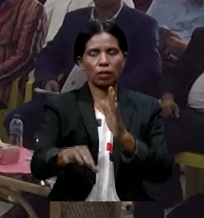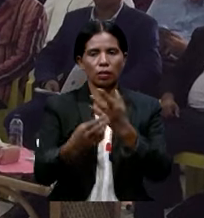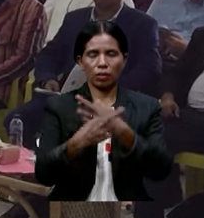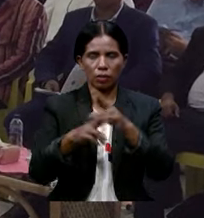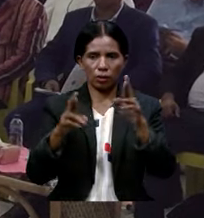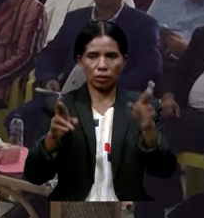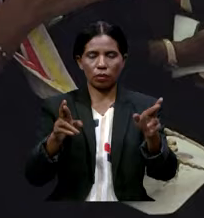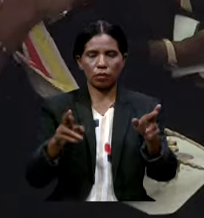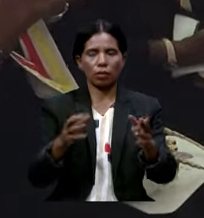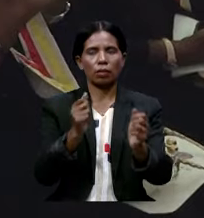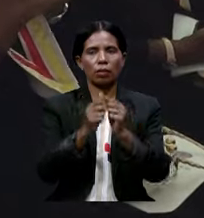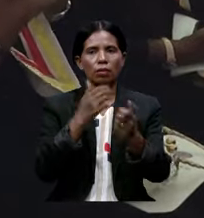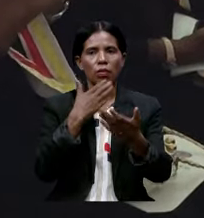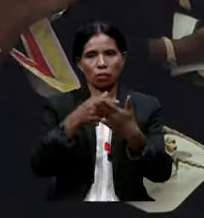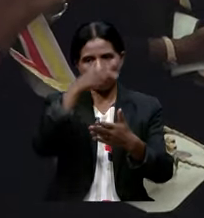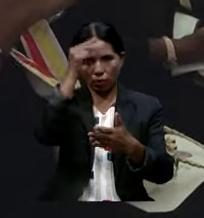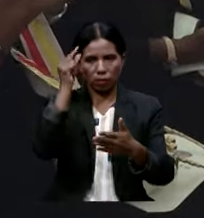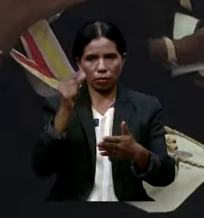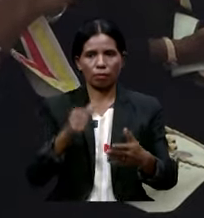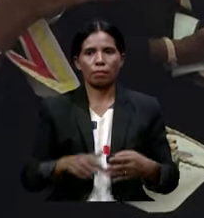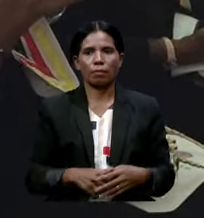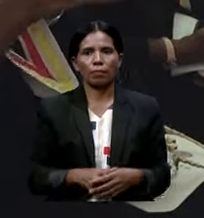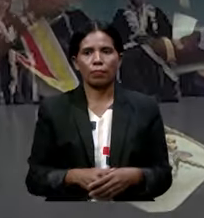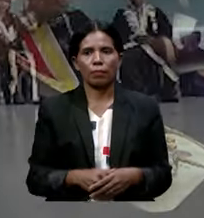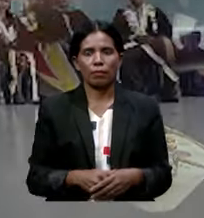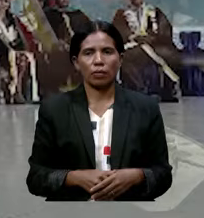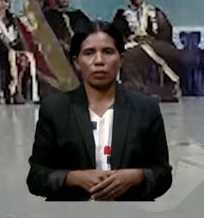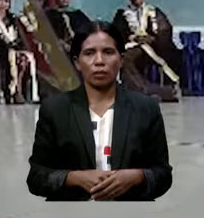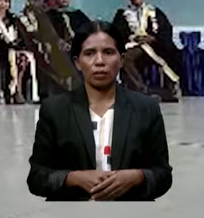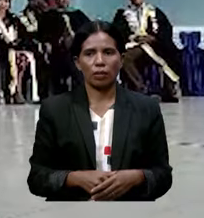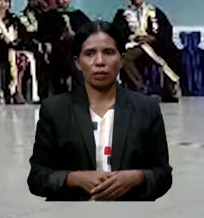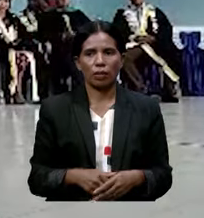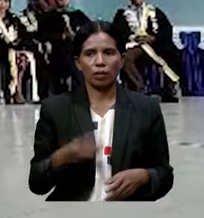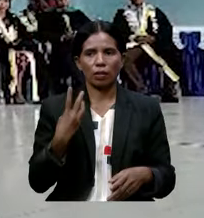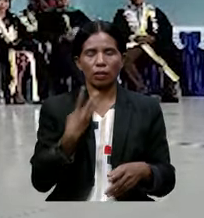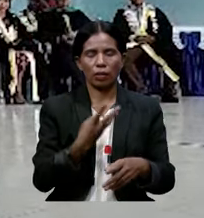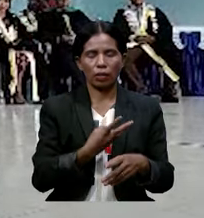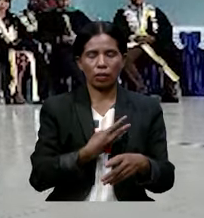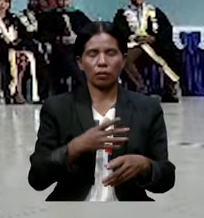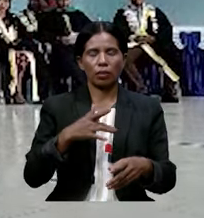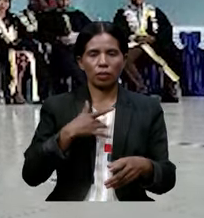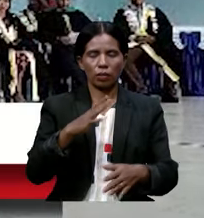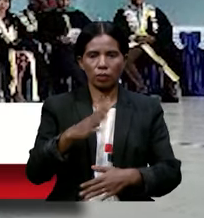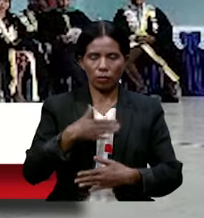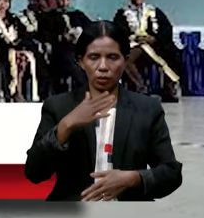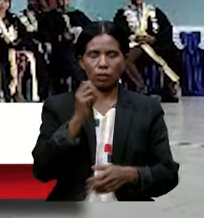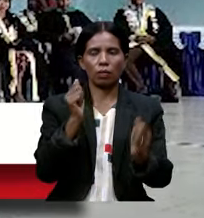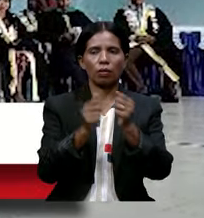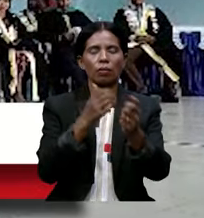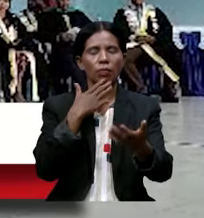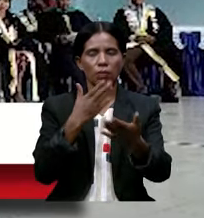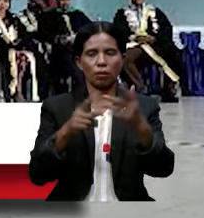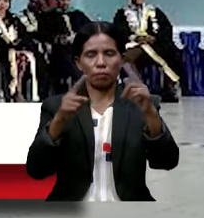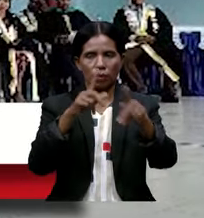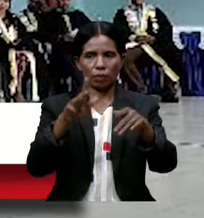resultado final da graduação. Slim, onde atual, a minha louva sentiu gratidão para uma